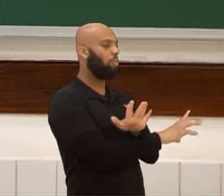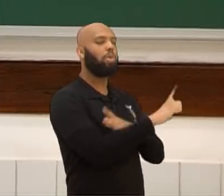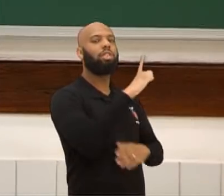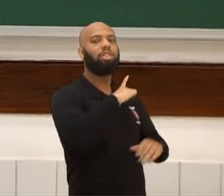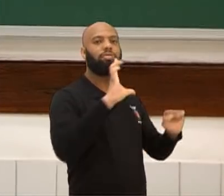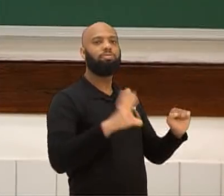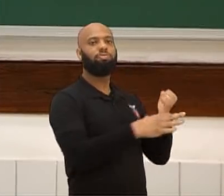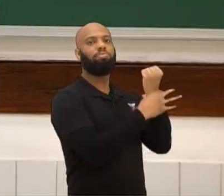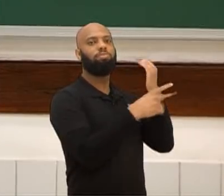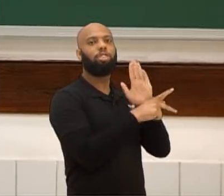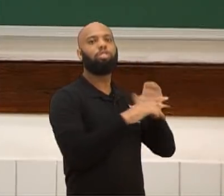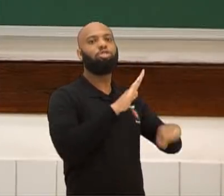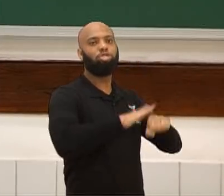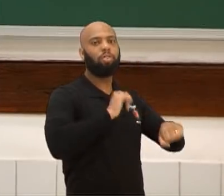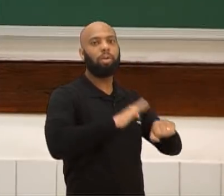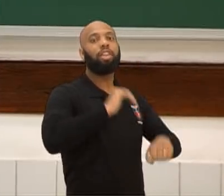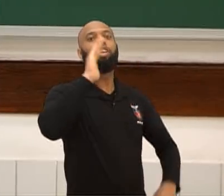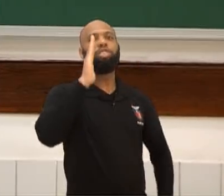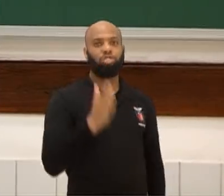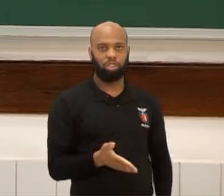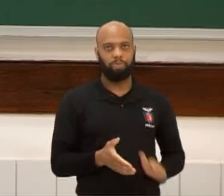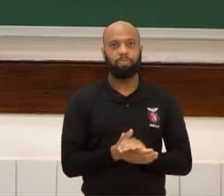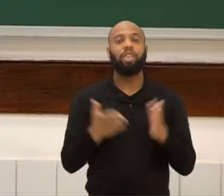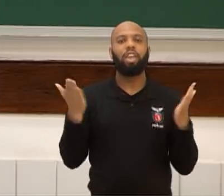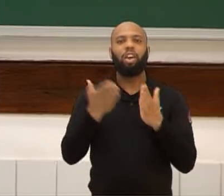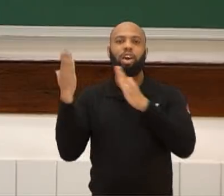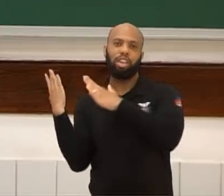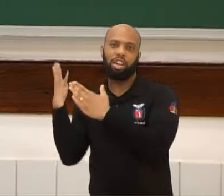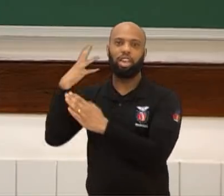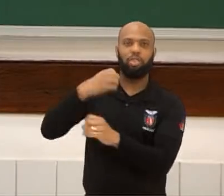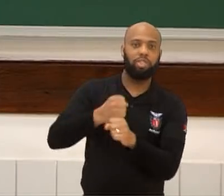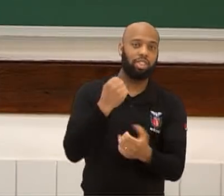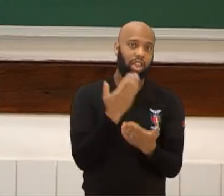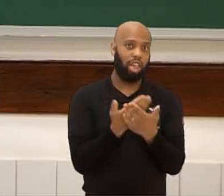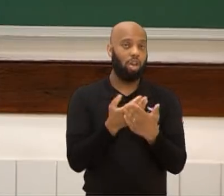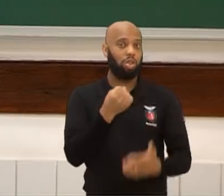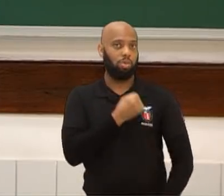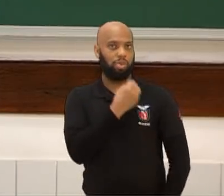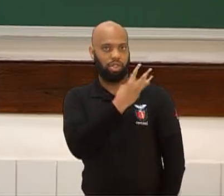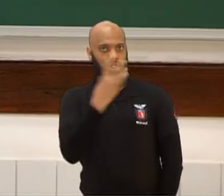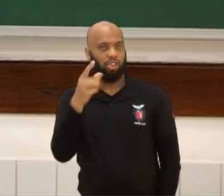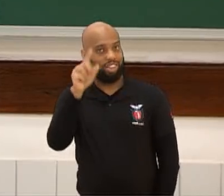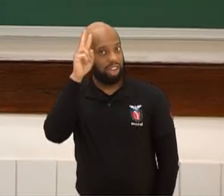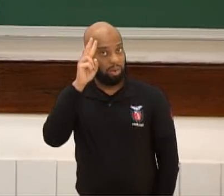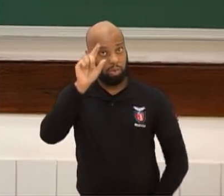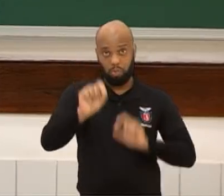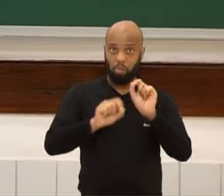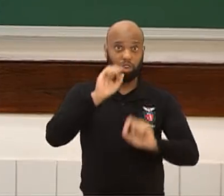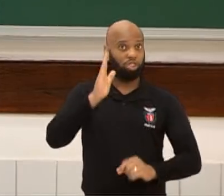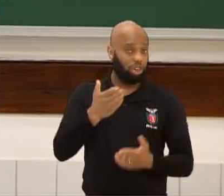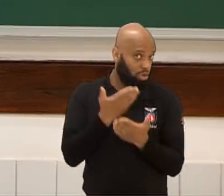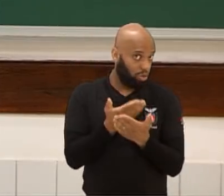Pronto, sua presença estará registrada. Vamos revisar a aula de número 33 para a gente relembrar o que foi estudado?